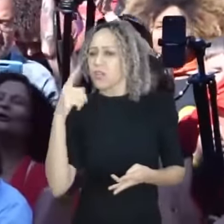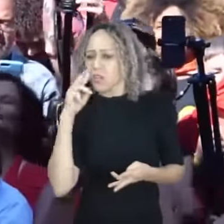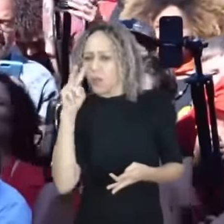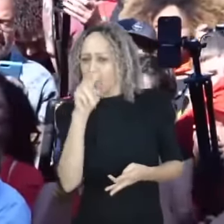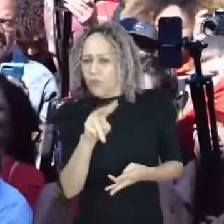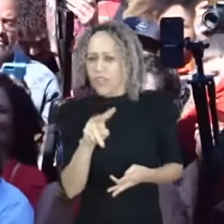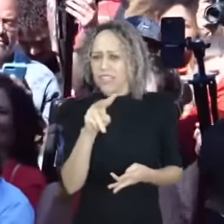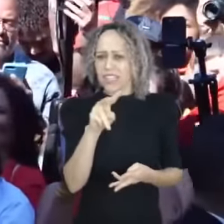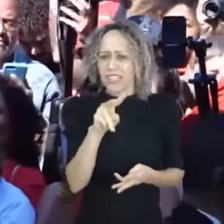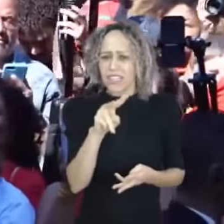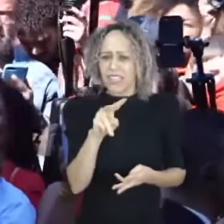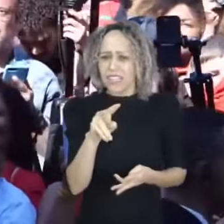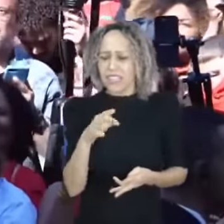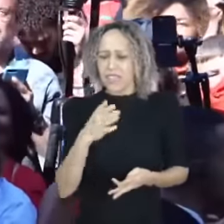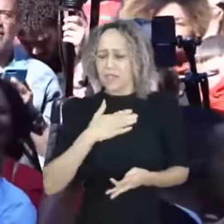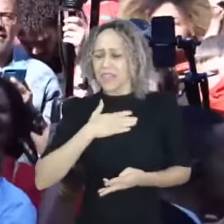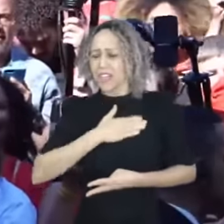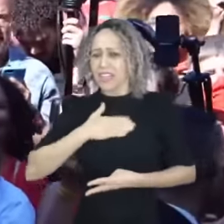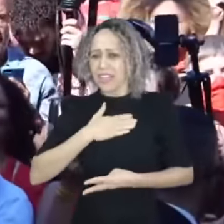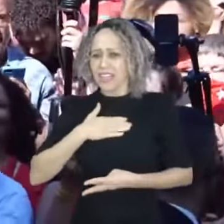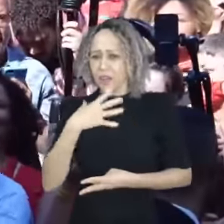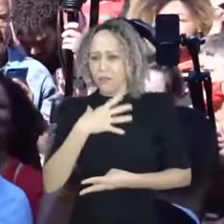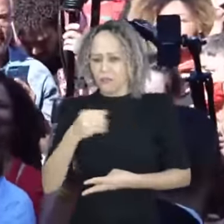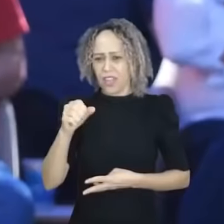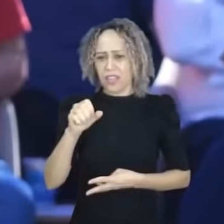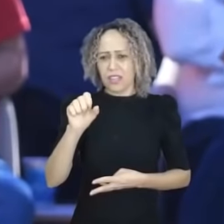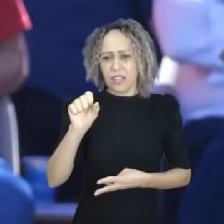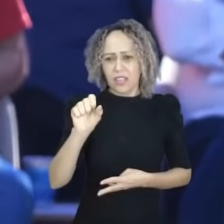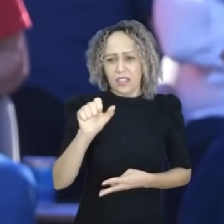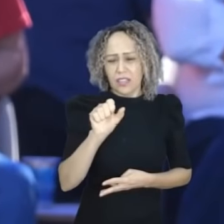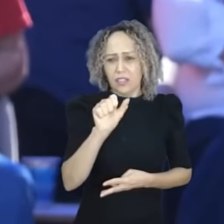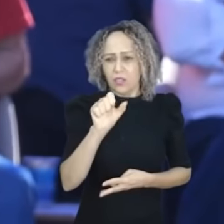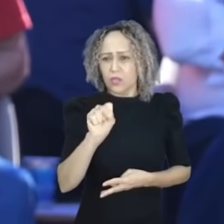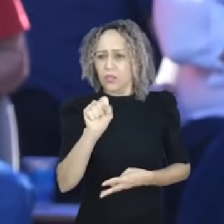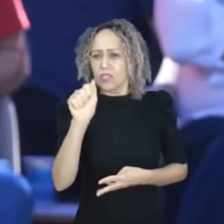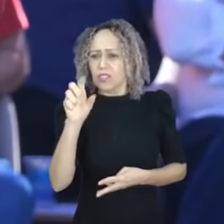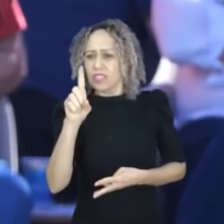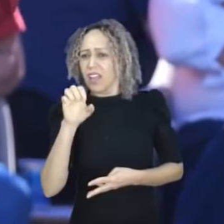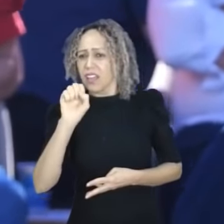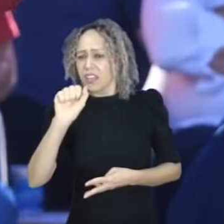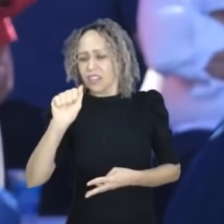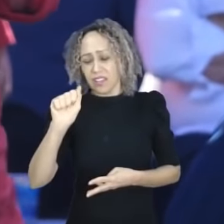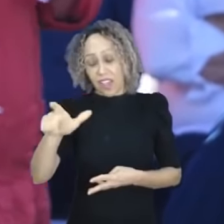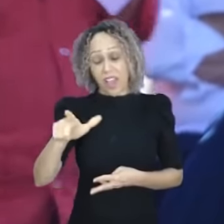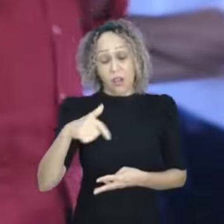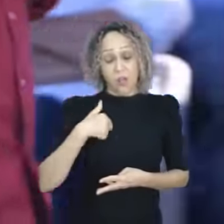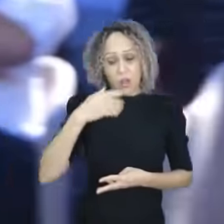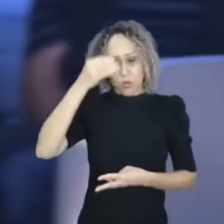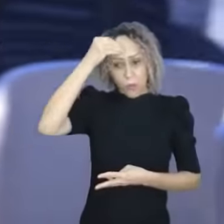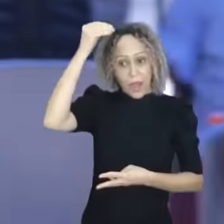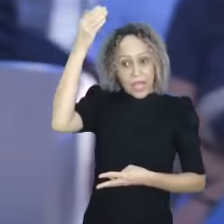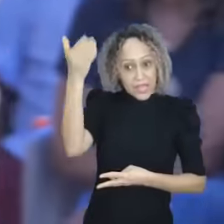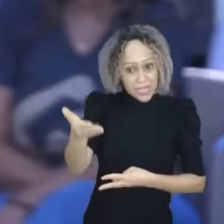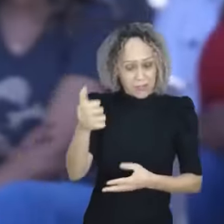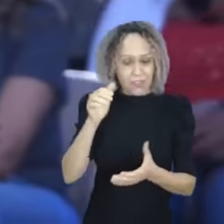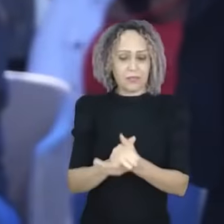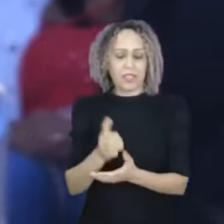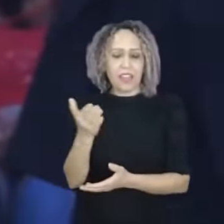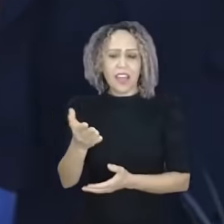a minha querida filha do Sadal, que eu sou padrinho de casamento. Ou seja, aí estou vendo aqui muita gente que eu